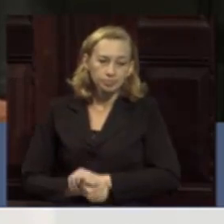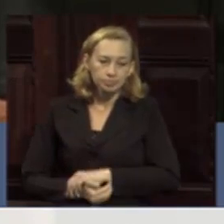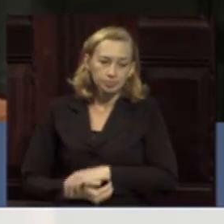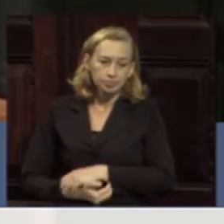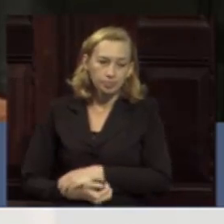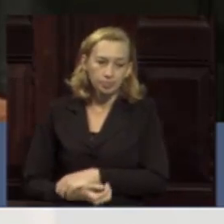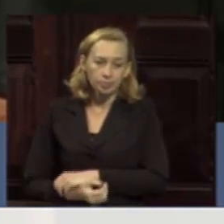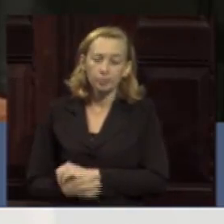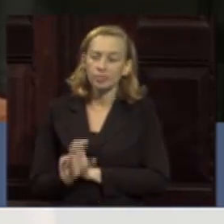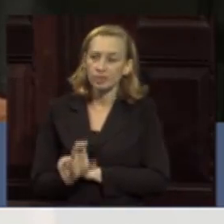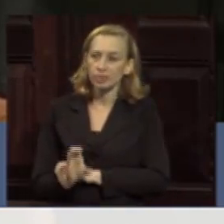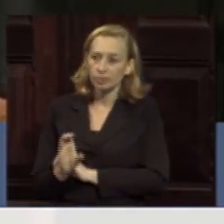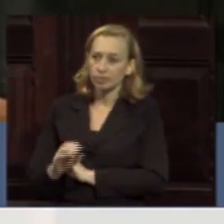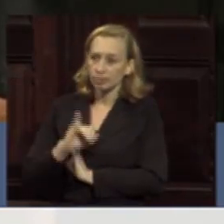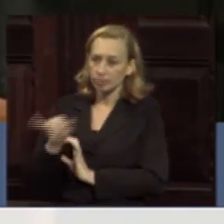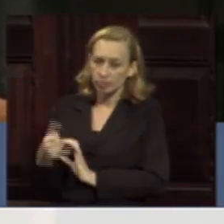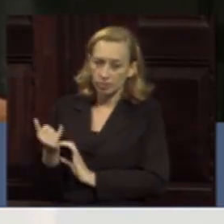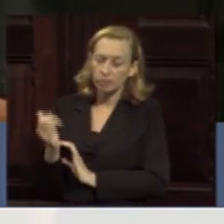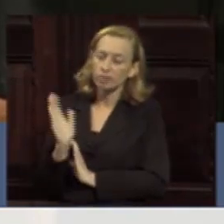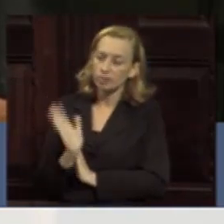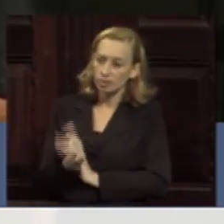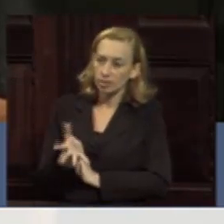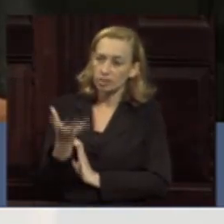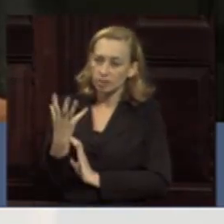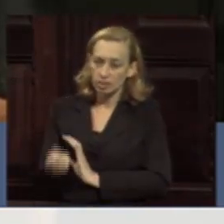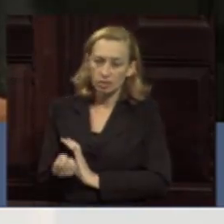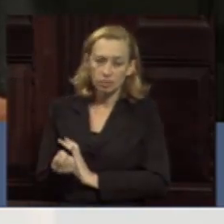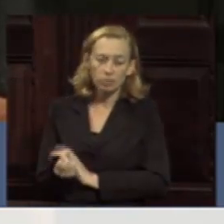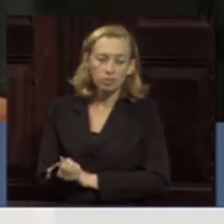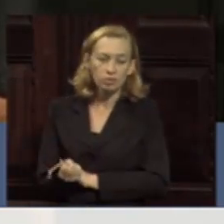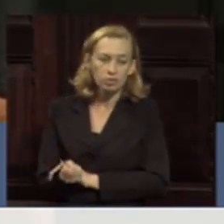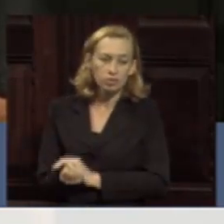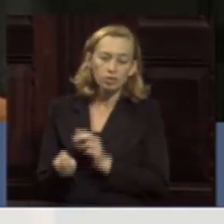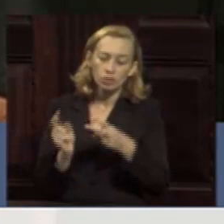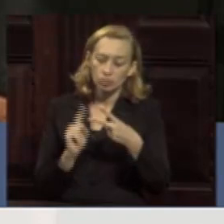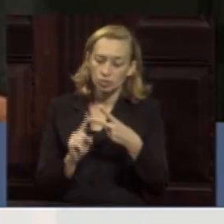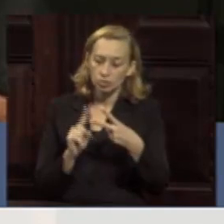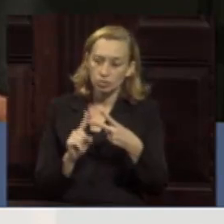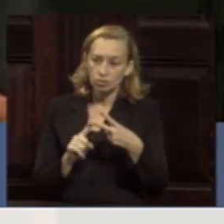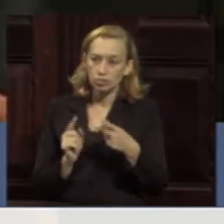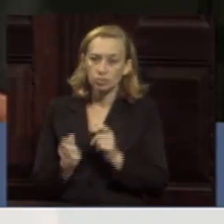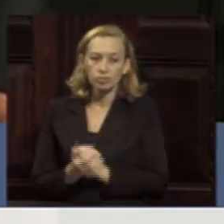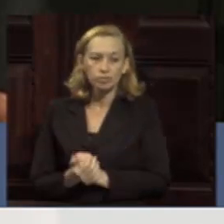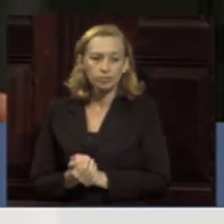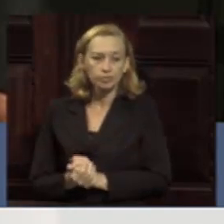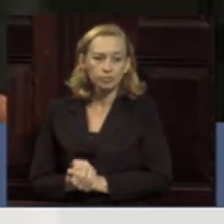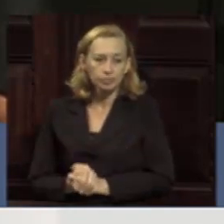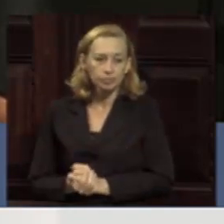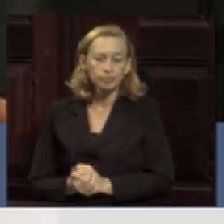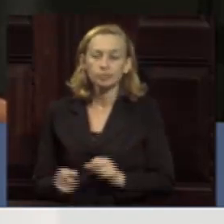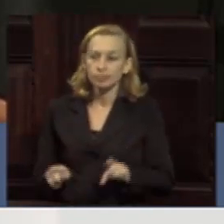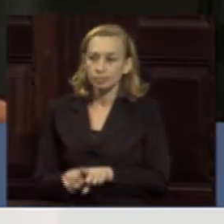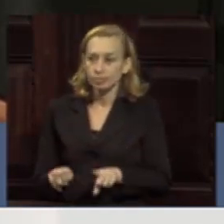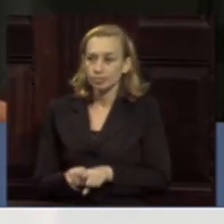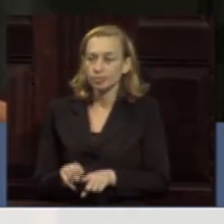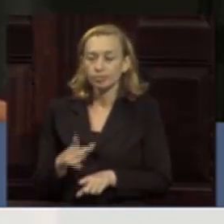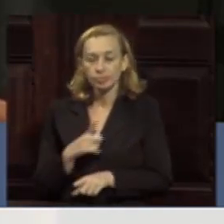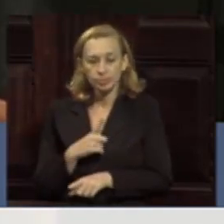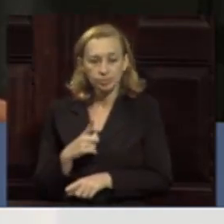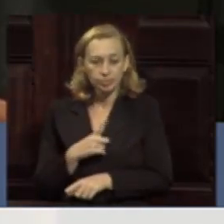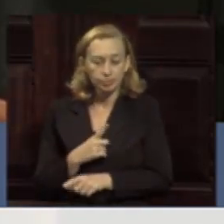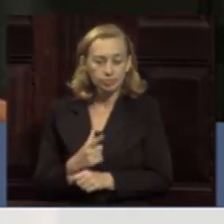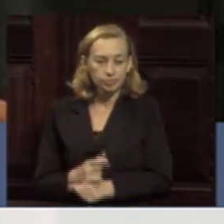CCJ já aceitou as 6 emendas. Esse é o primeiro ponto. E o segundo é que também há jurisprudência